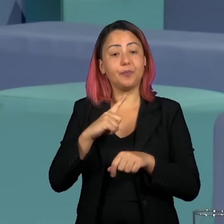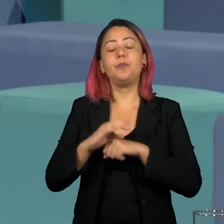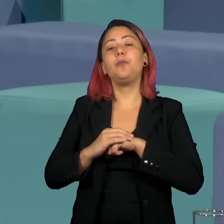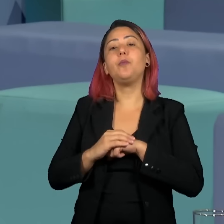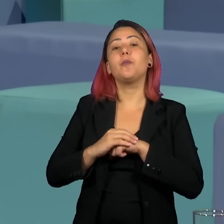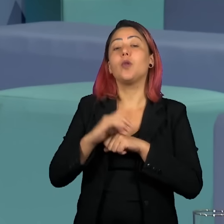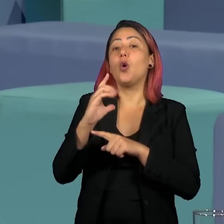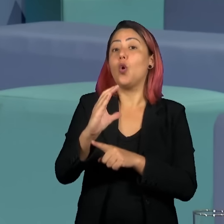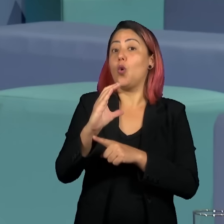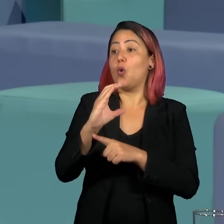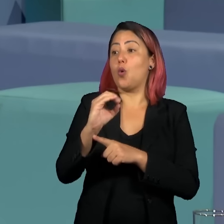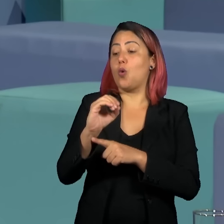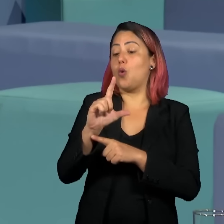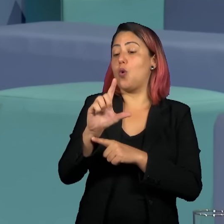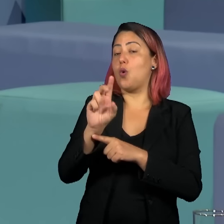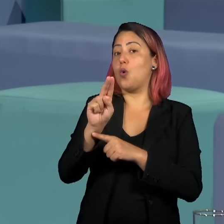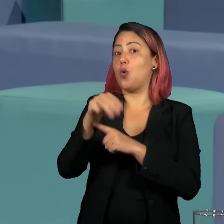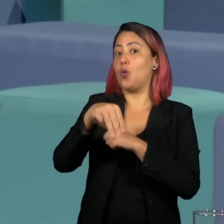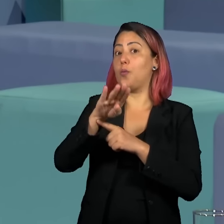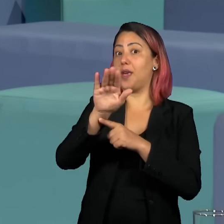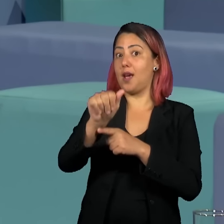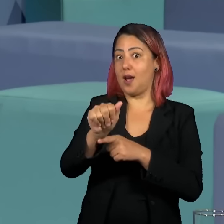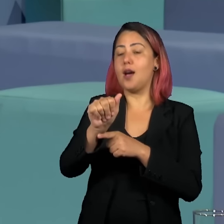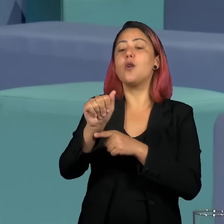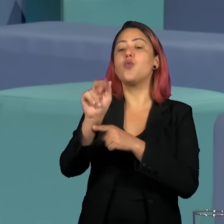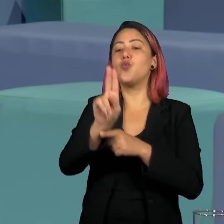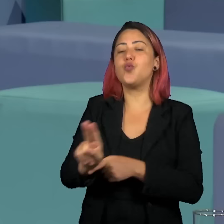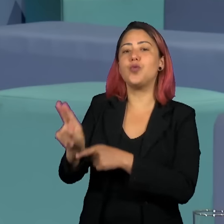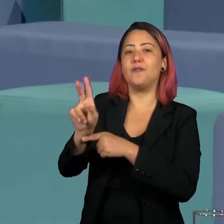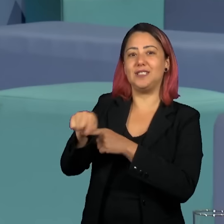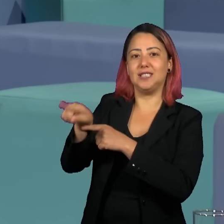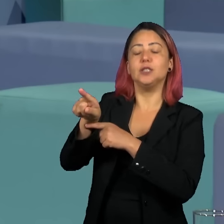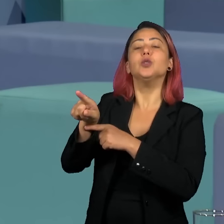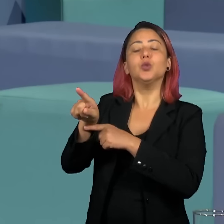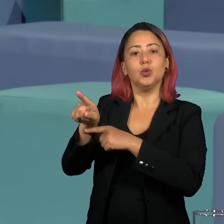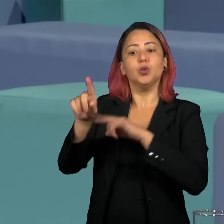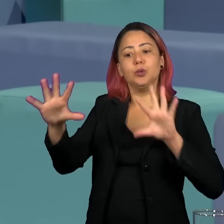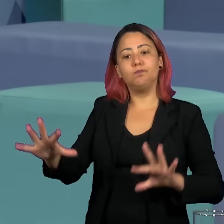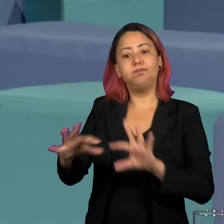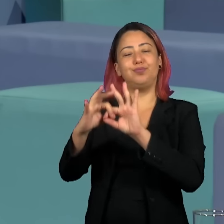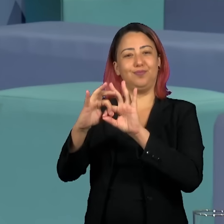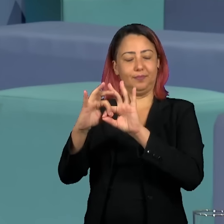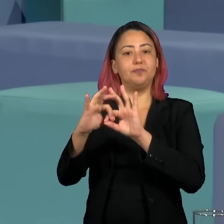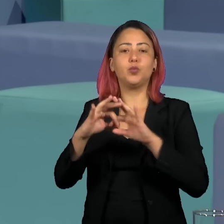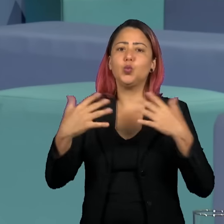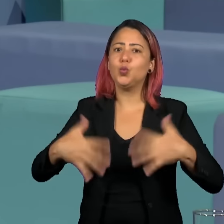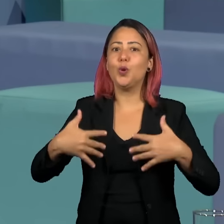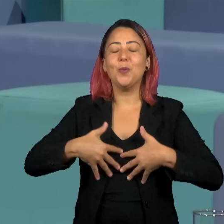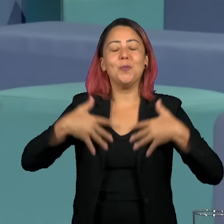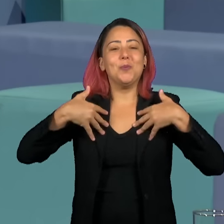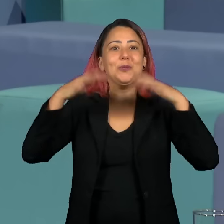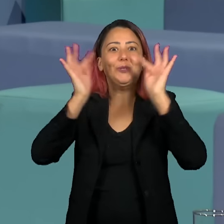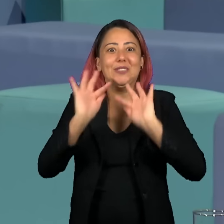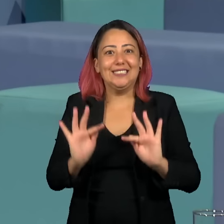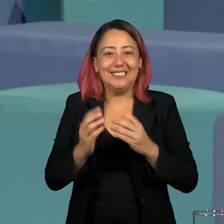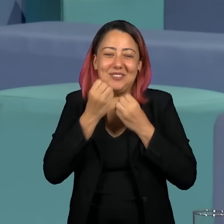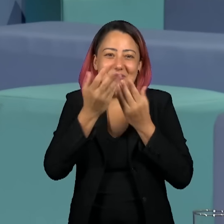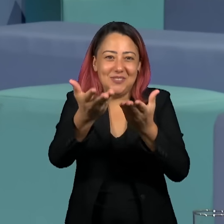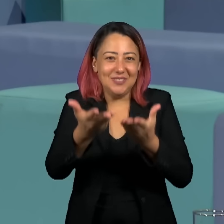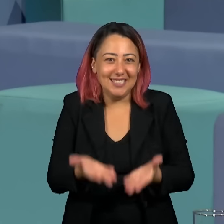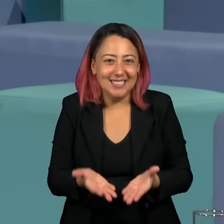né em projeto de pesquisa tá então muito orgulho muito feliz de poder receber aqui Valente tá bem-vindo Valente